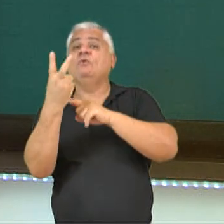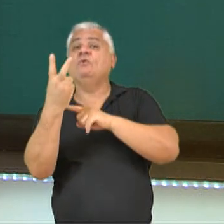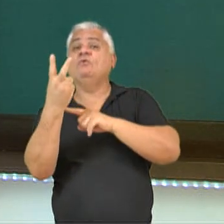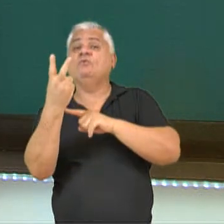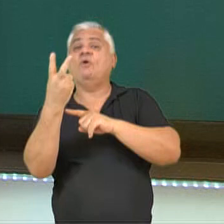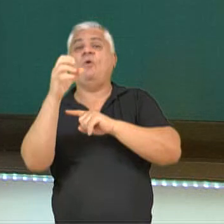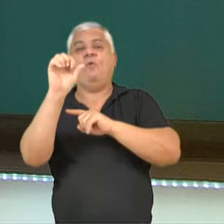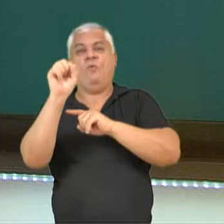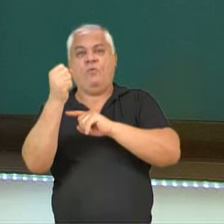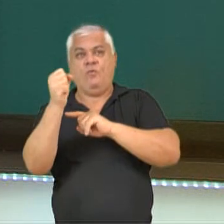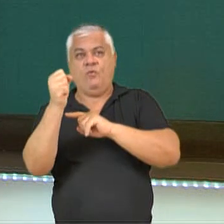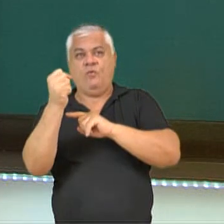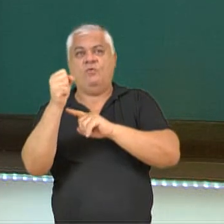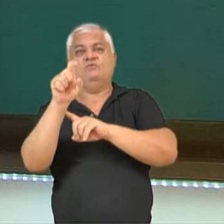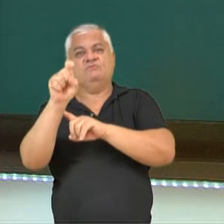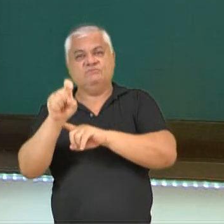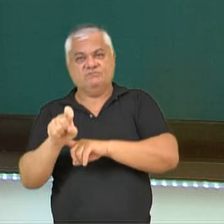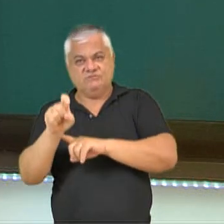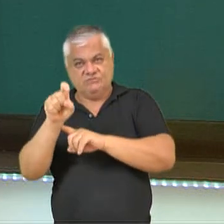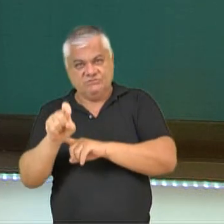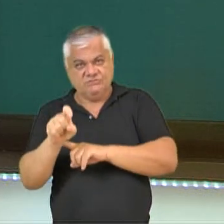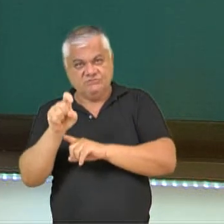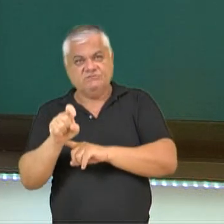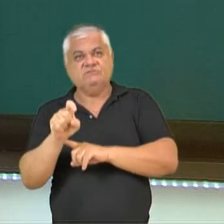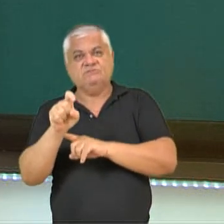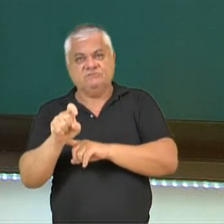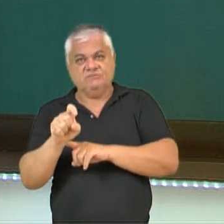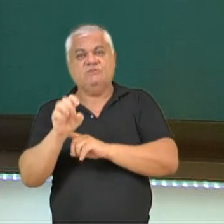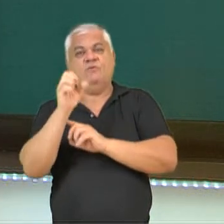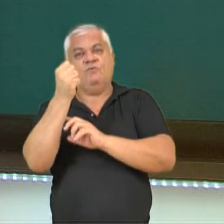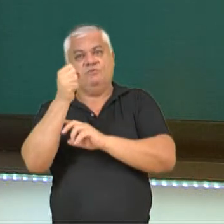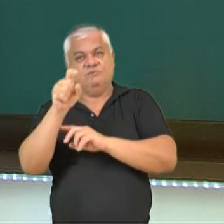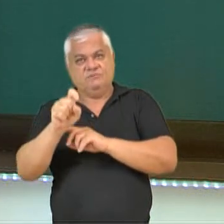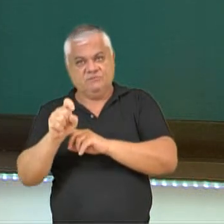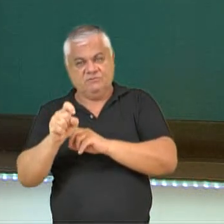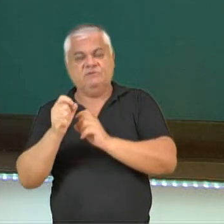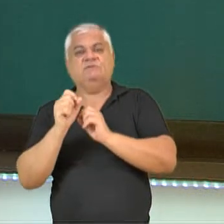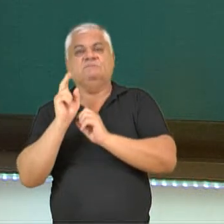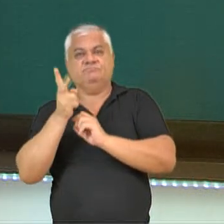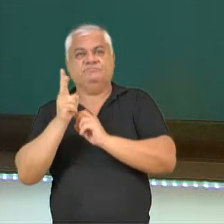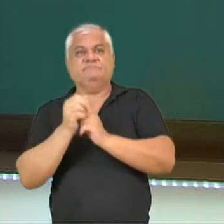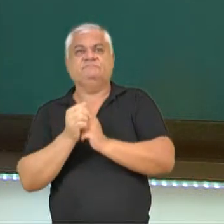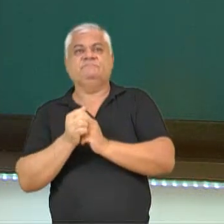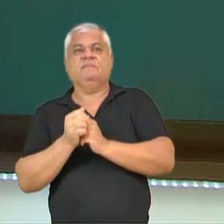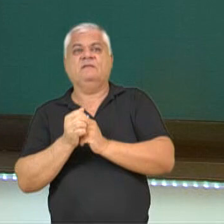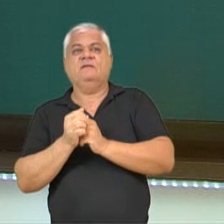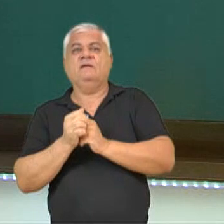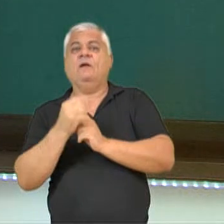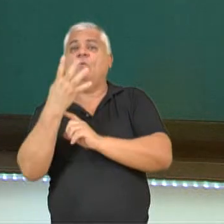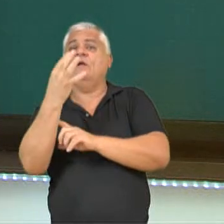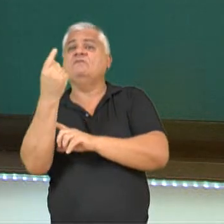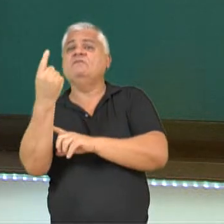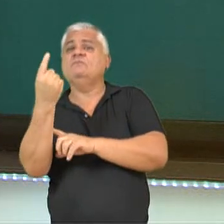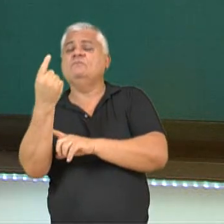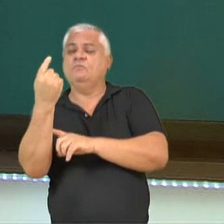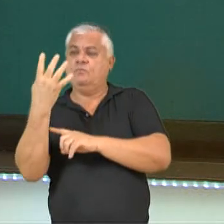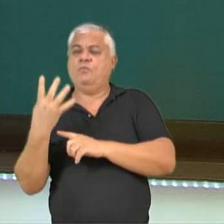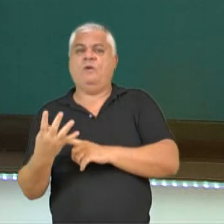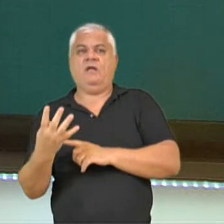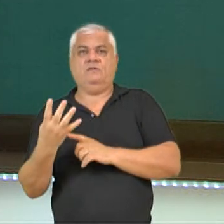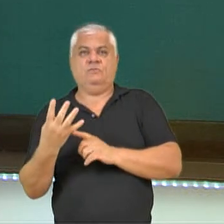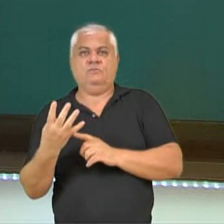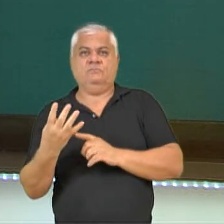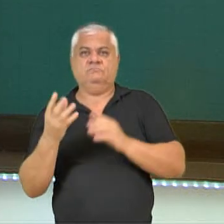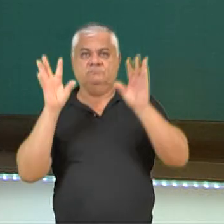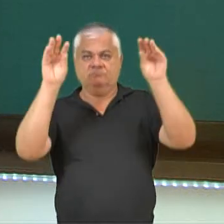você multiplica o número, a letra repete, ó. 4 vezes 2, 8, e o x repete. 4 vezes 1, eu posso fazer a conta